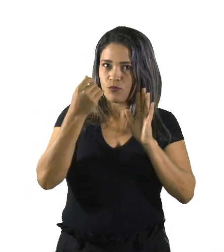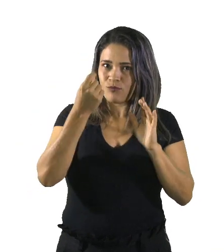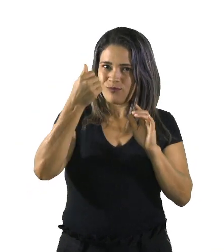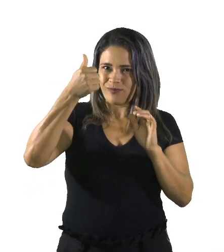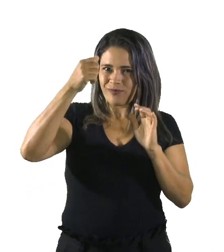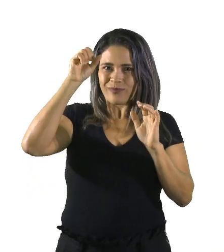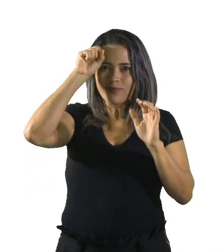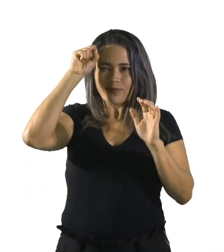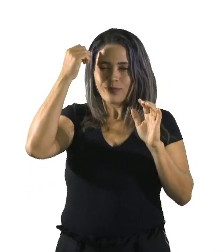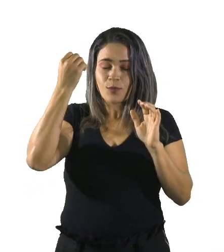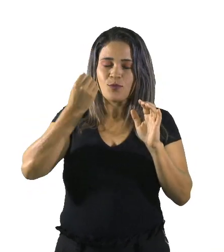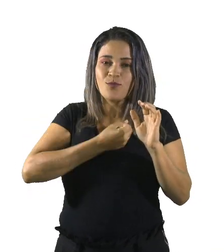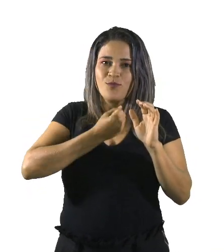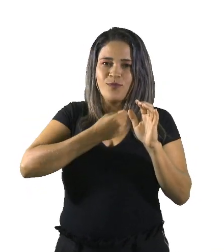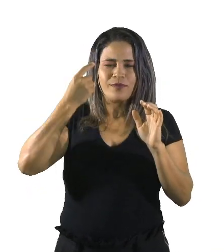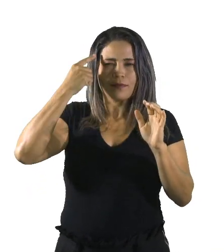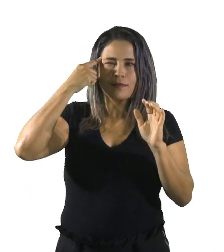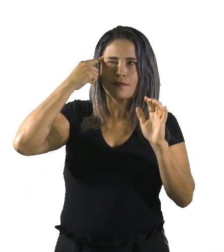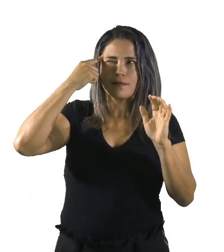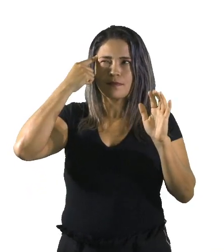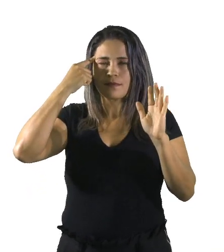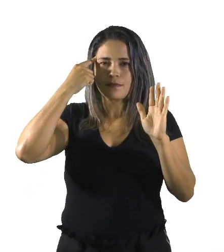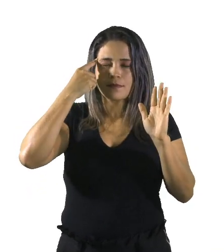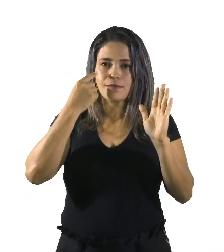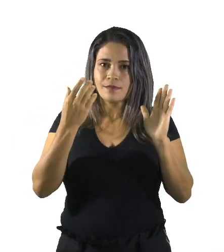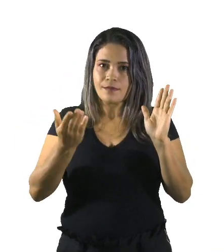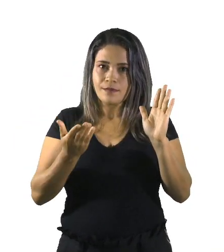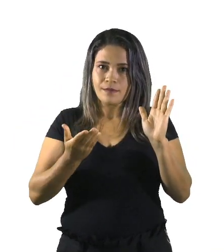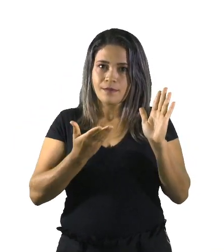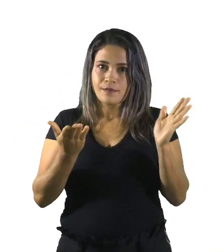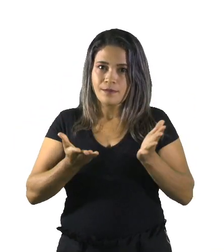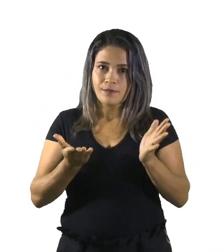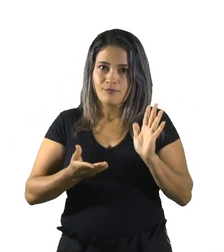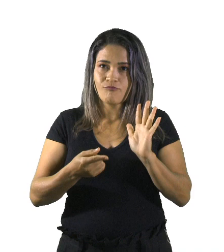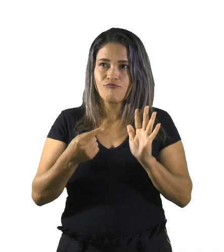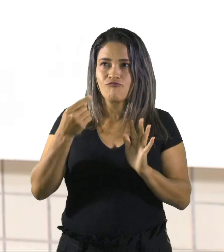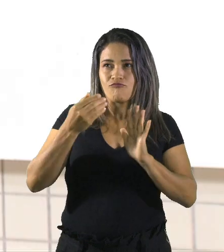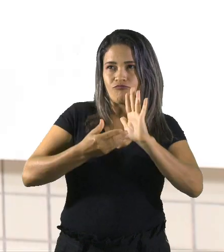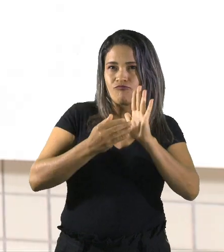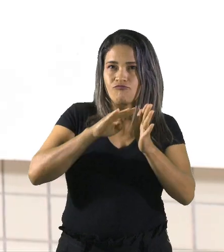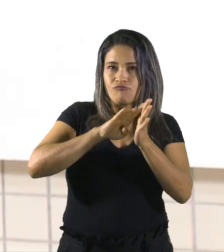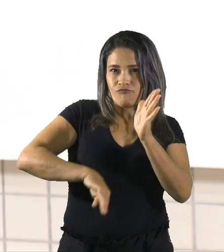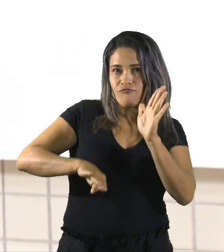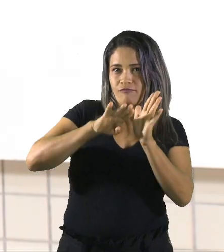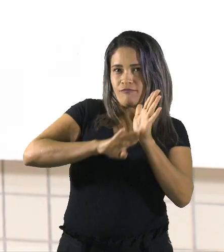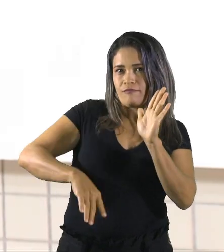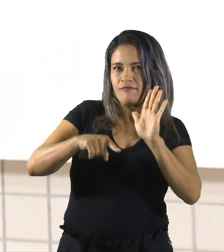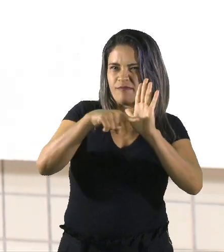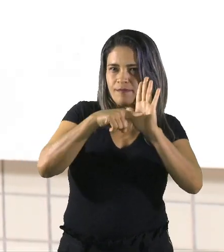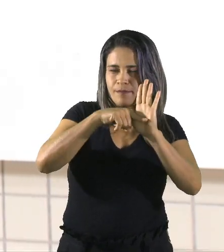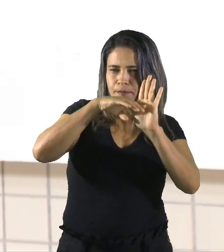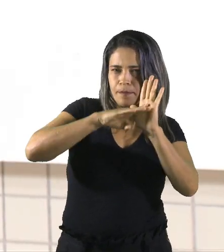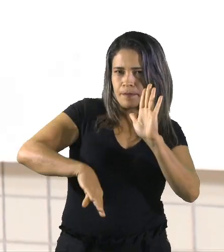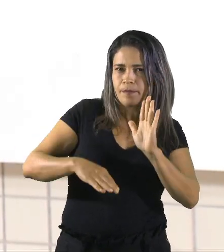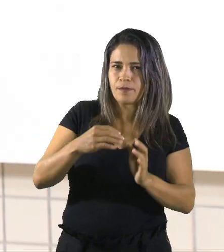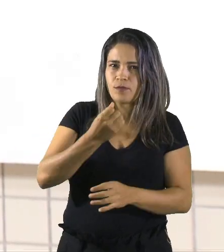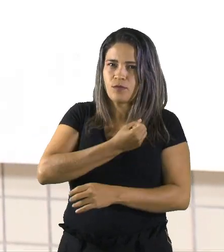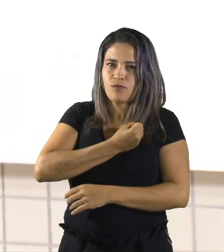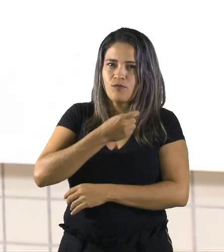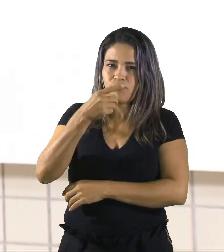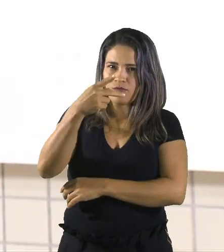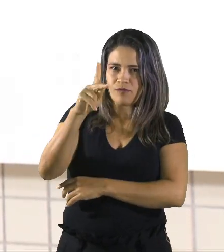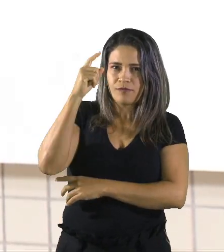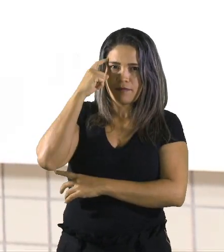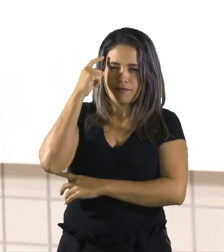seja, tira desse valor que você tem agora o número que você pensou. Faça uma subtração.